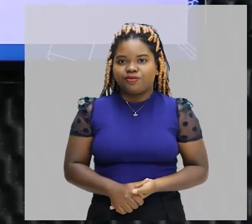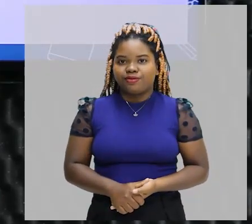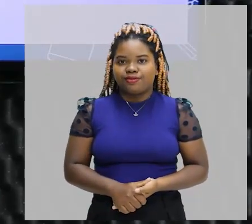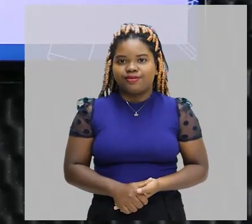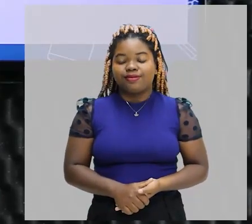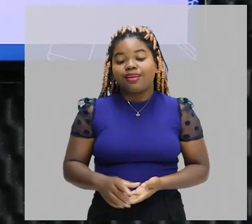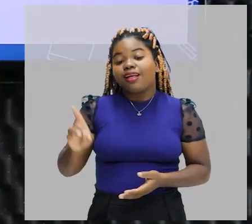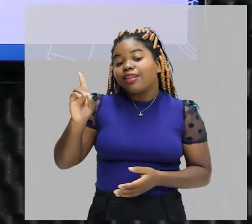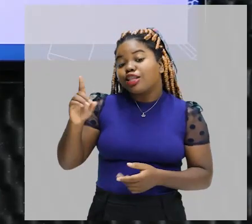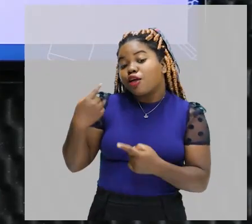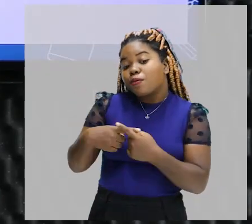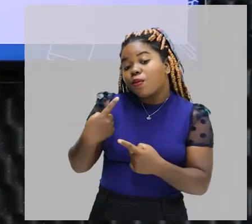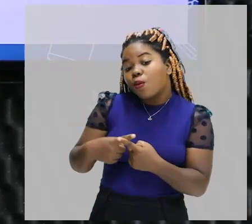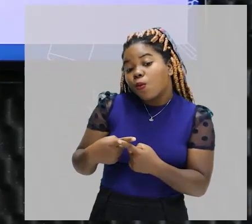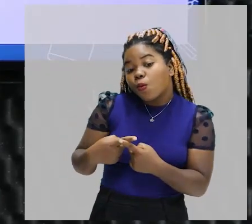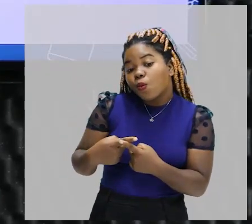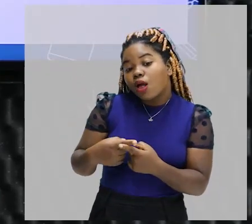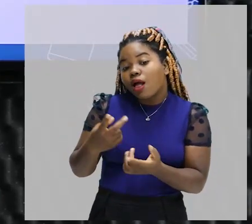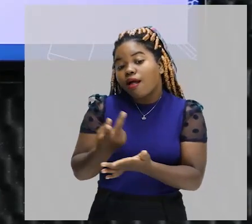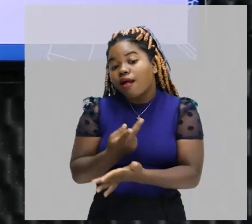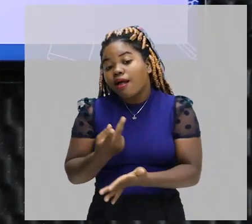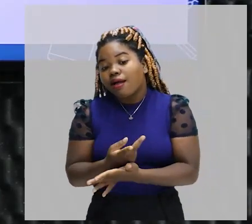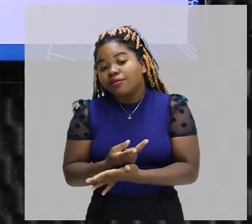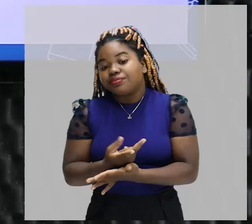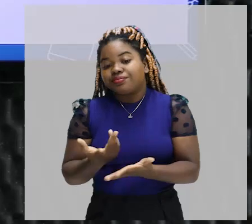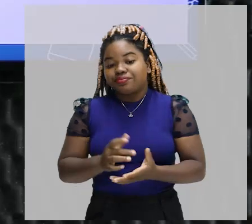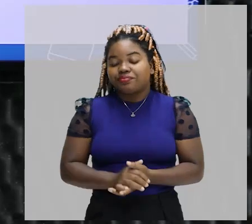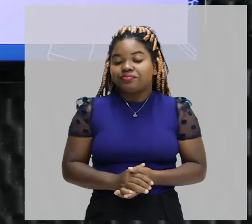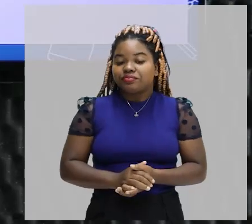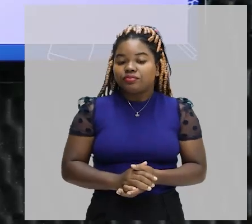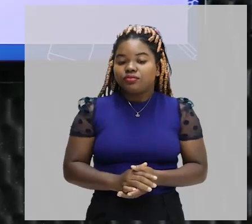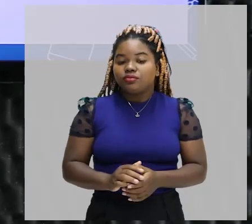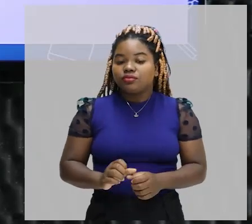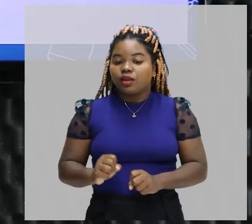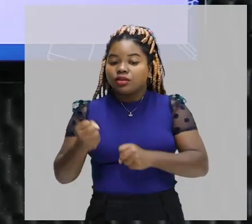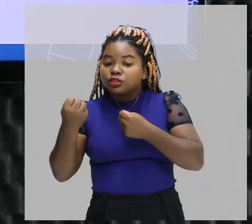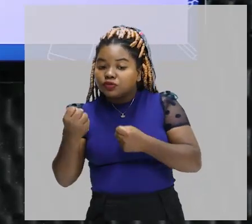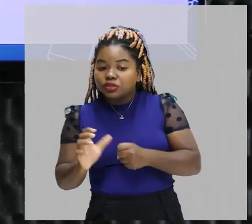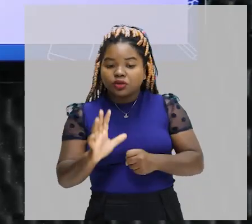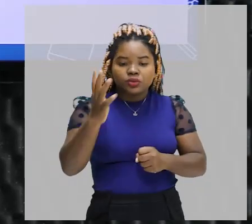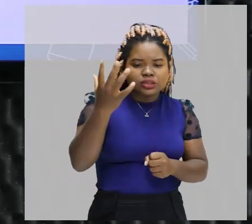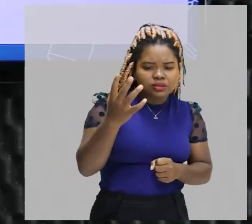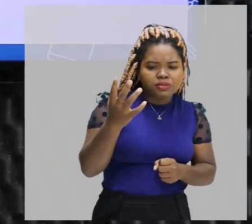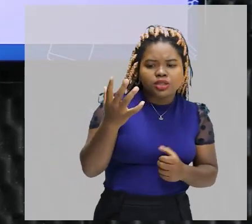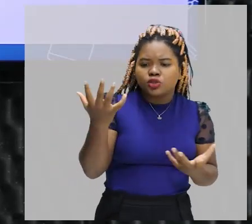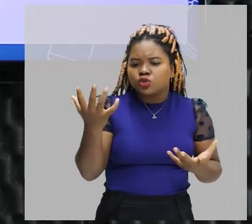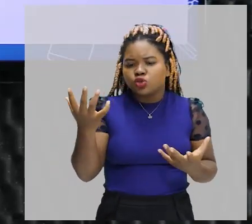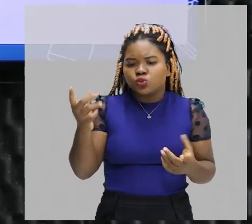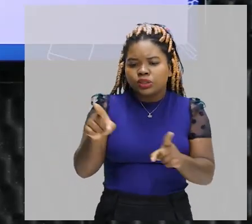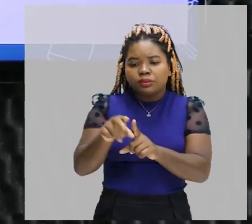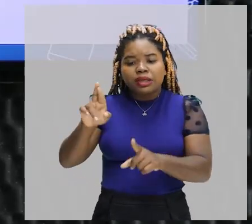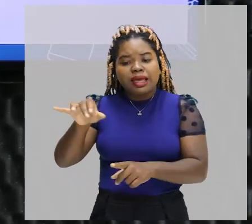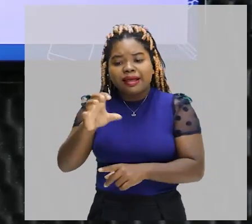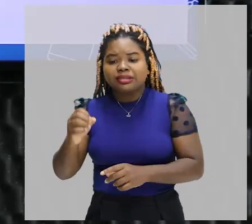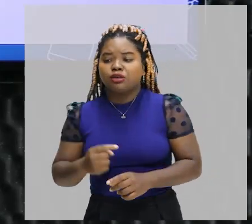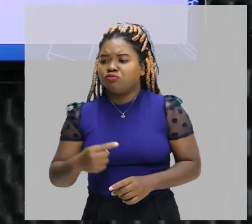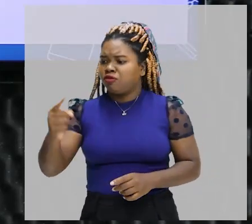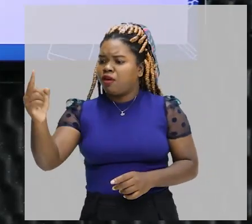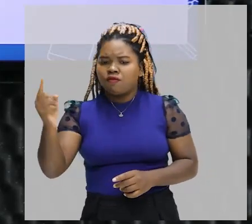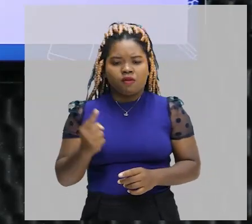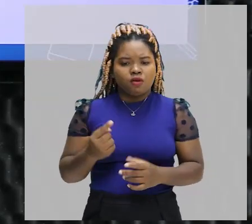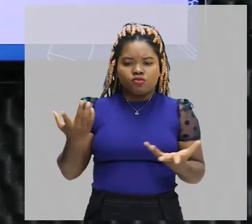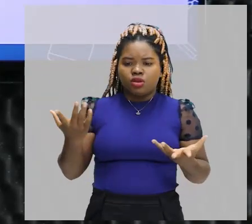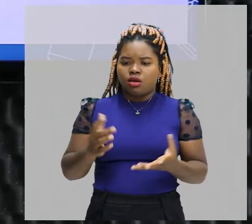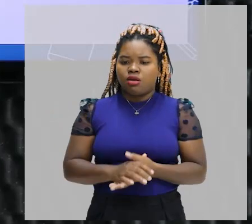D, as forças de ação e reação sempre atuam no mesmo corpo? Não, atuam em corpos distintos, tá certo?